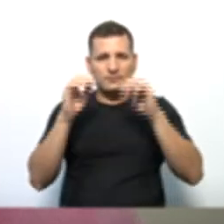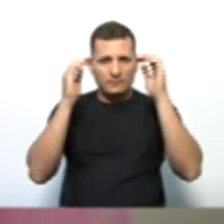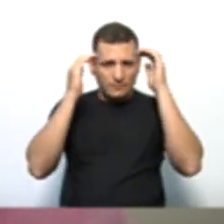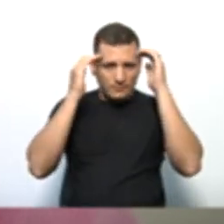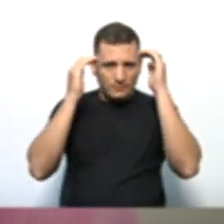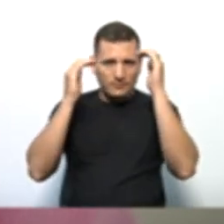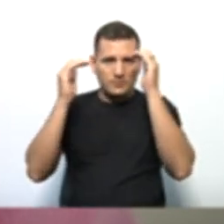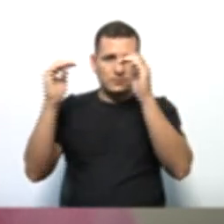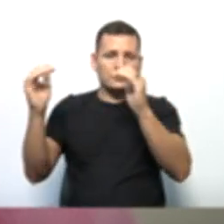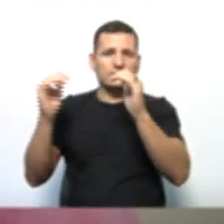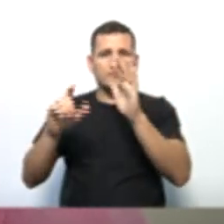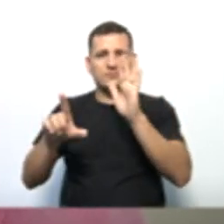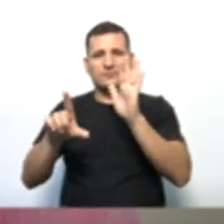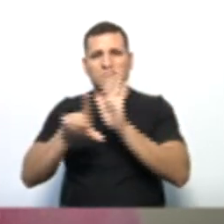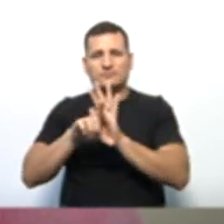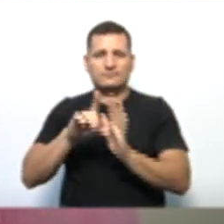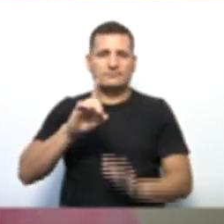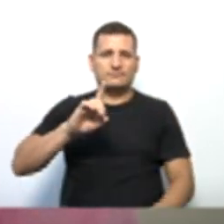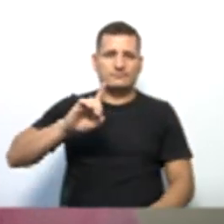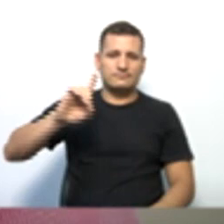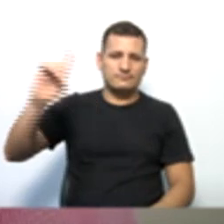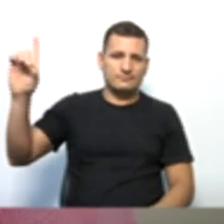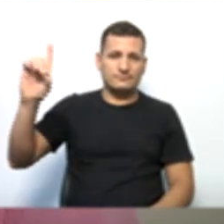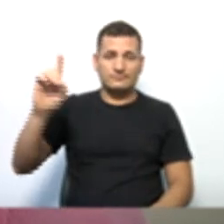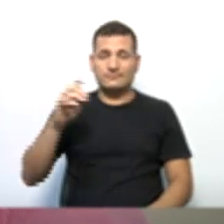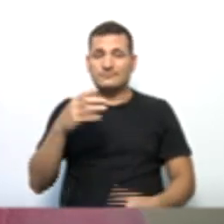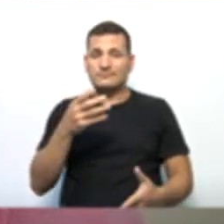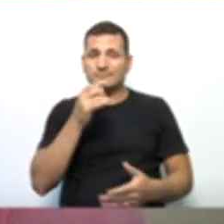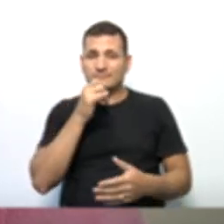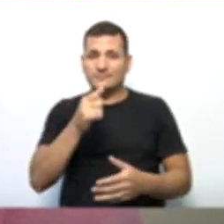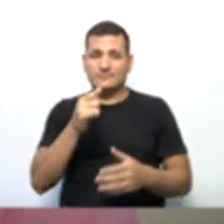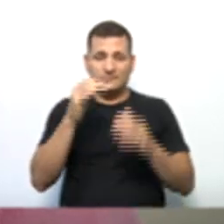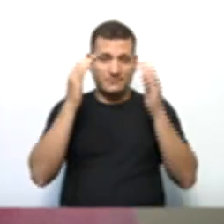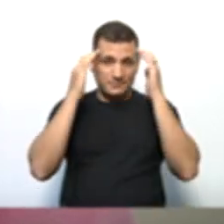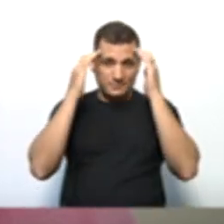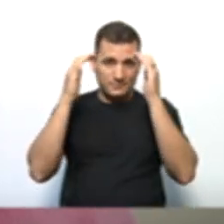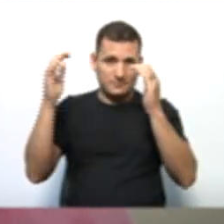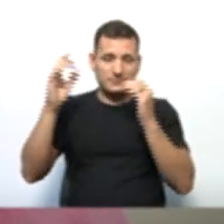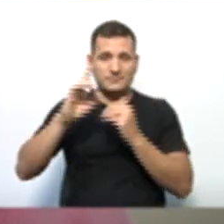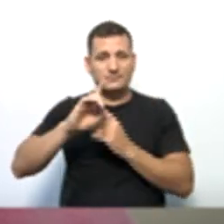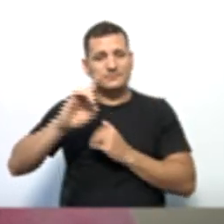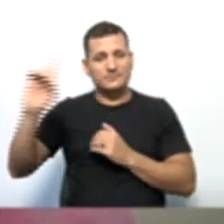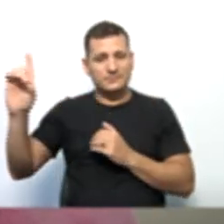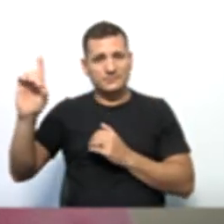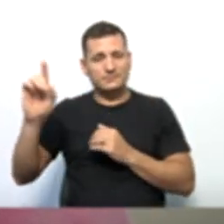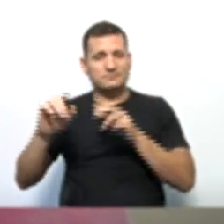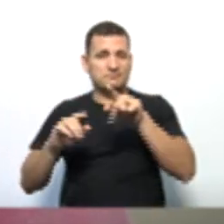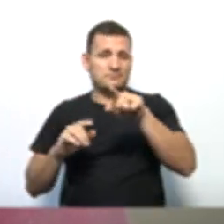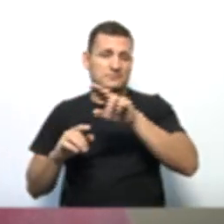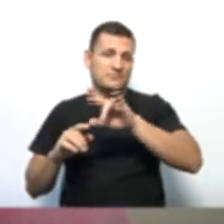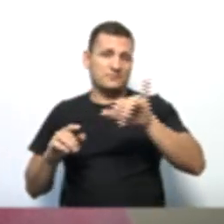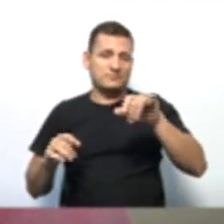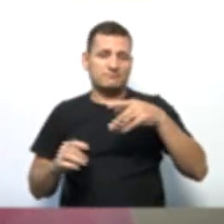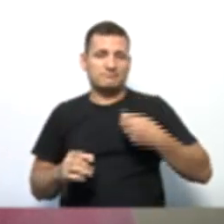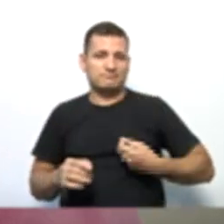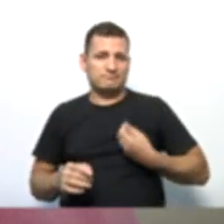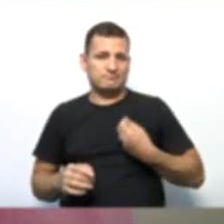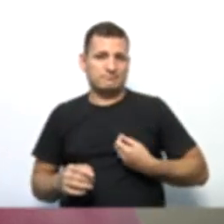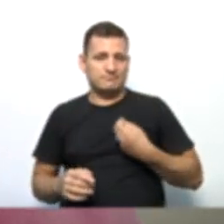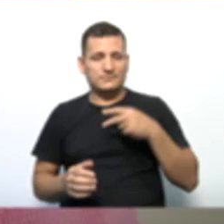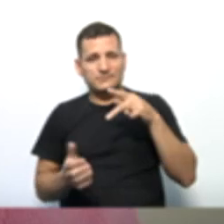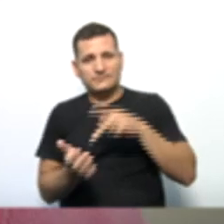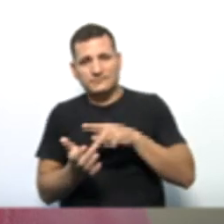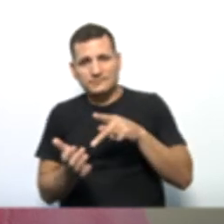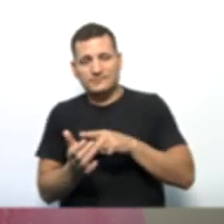às leis de Deus. Você sendo obediente à vontade e às leis de Deus, você vai viver a vida verdadeira. E